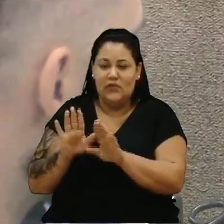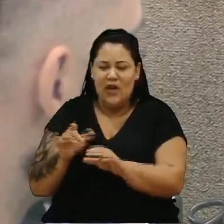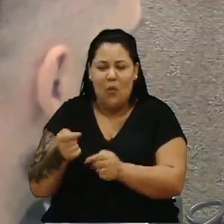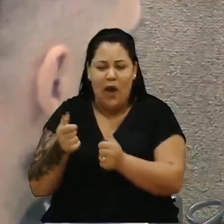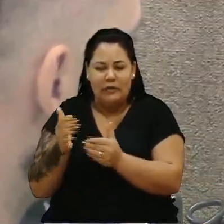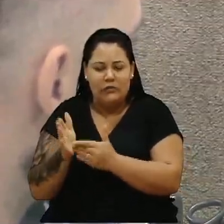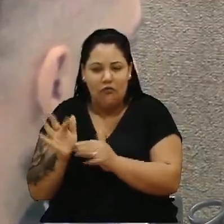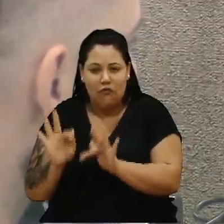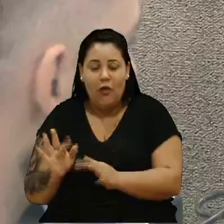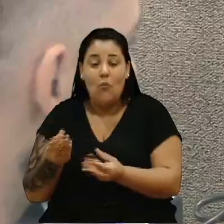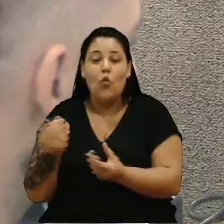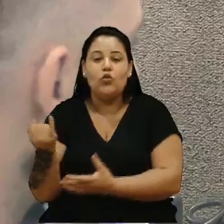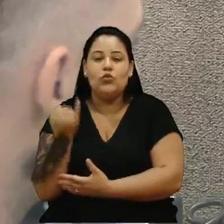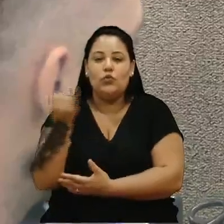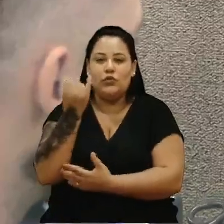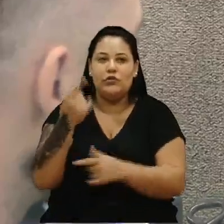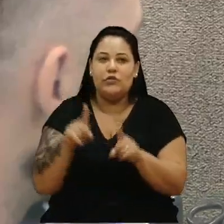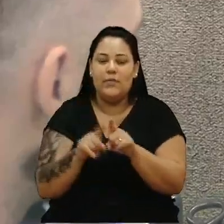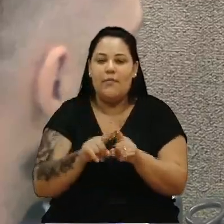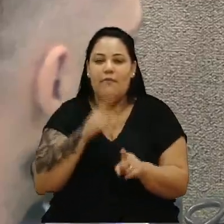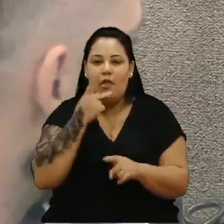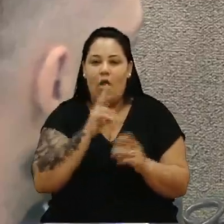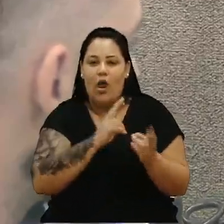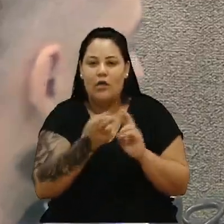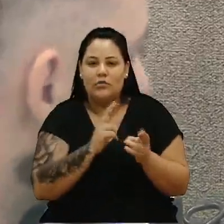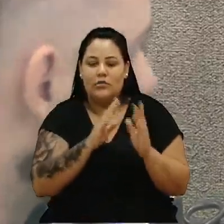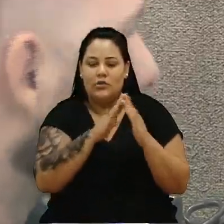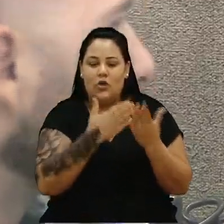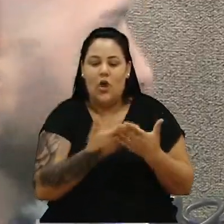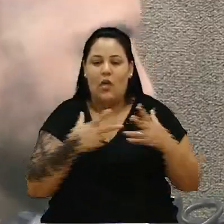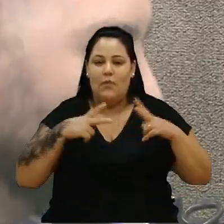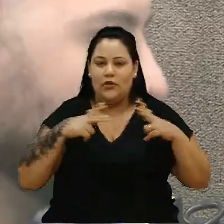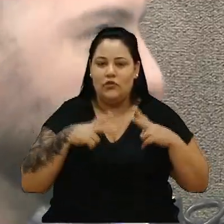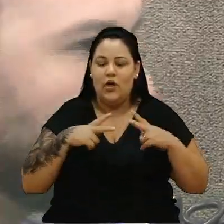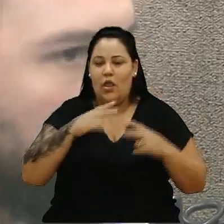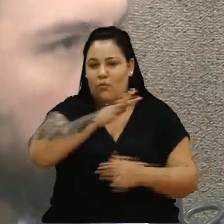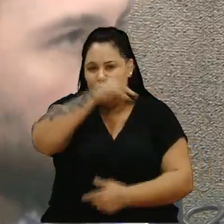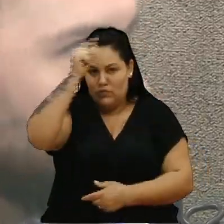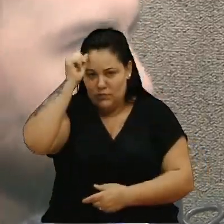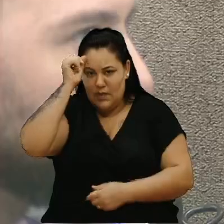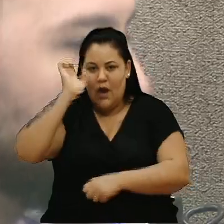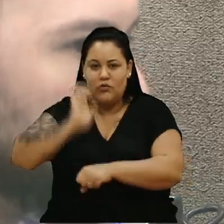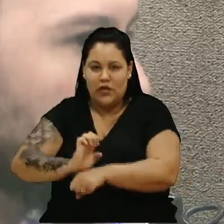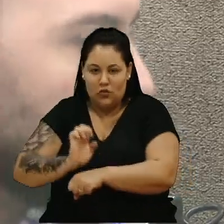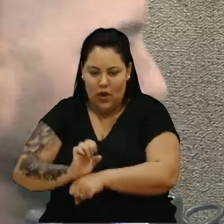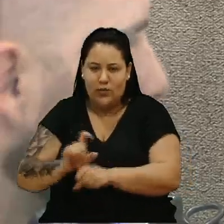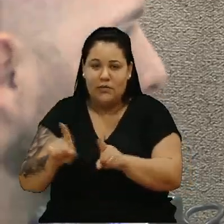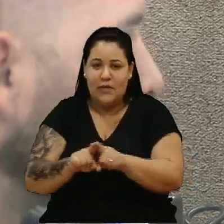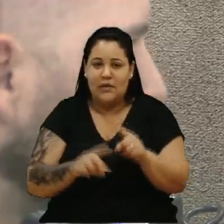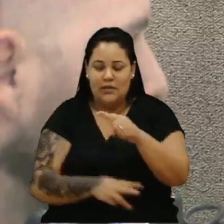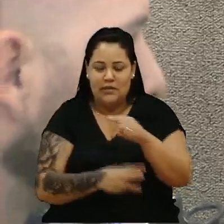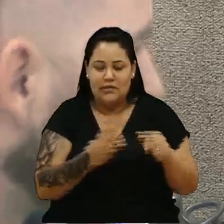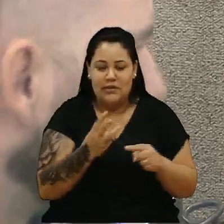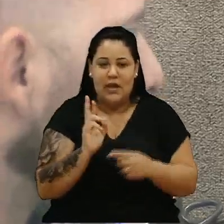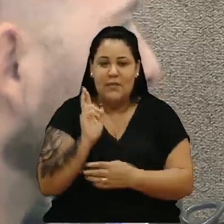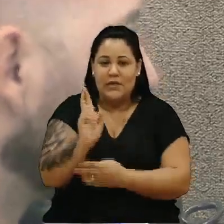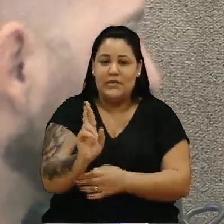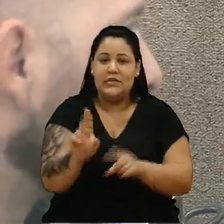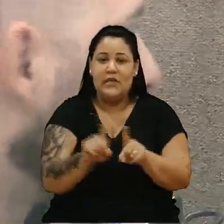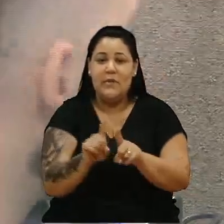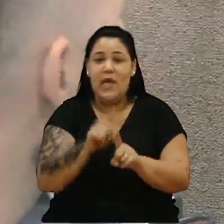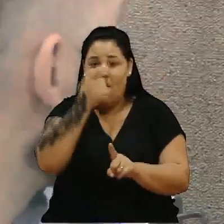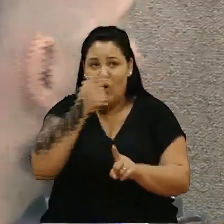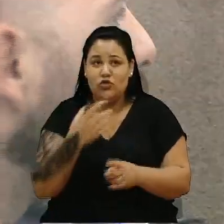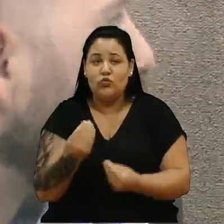importantes, né? Onde trouxe a questão das escolas particulares, as escolas municipais e as escolas estaduais, representação, então eu acho